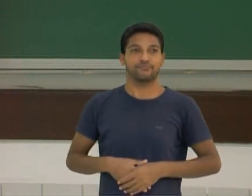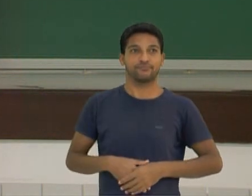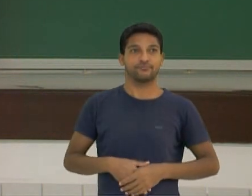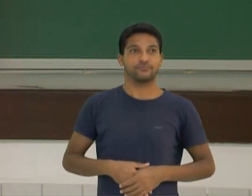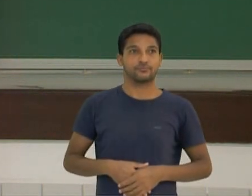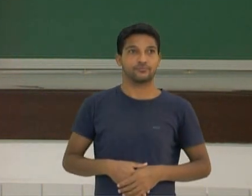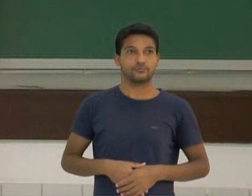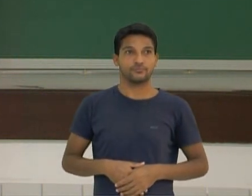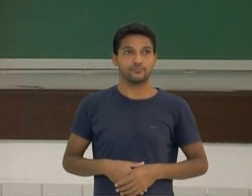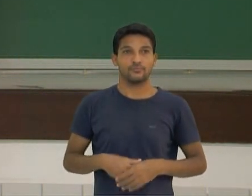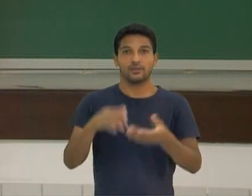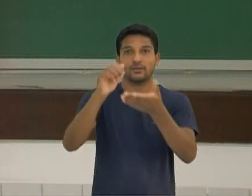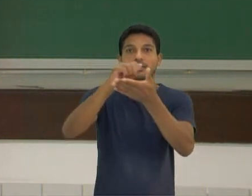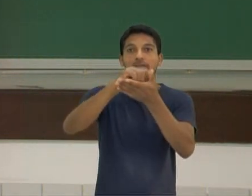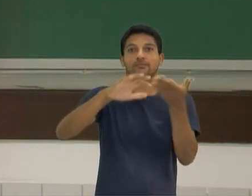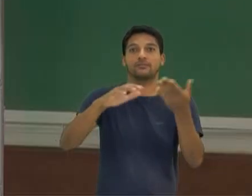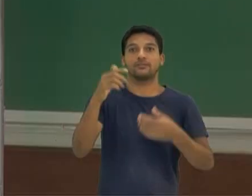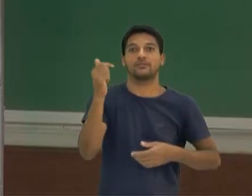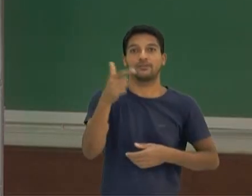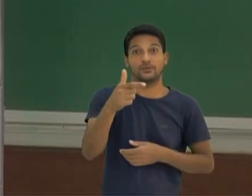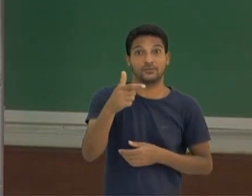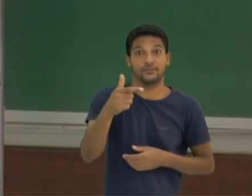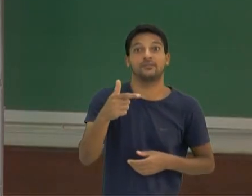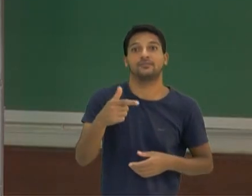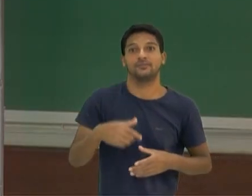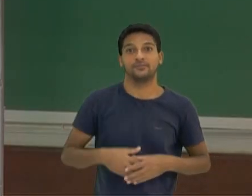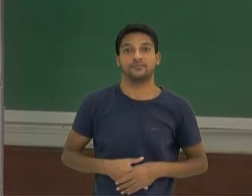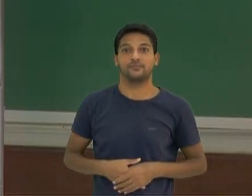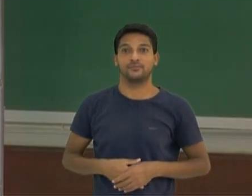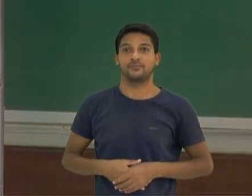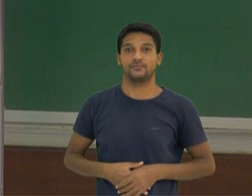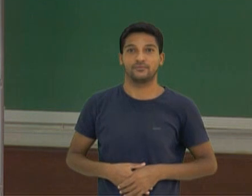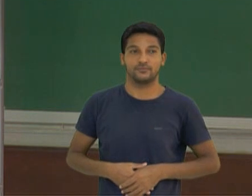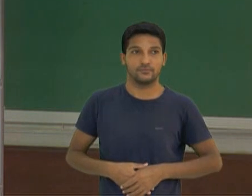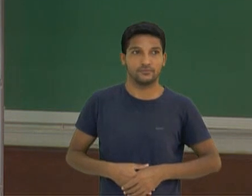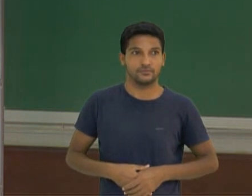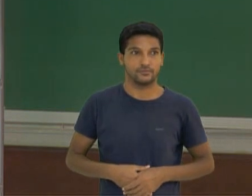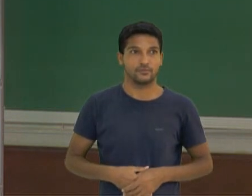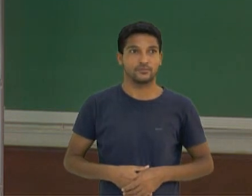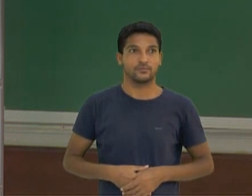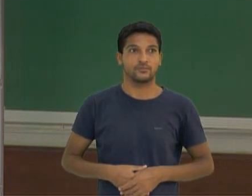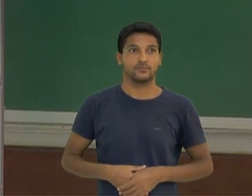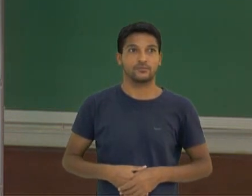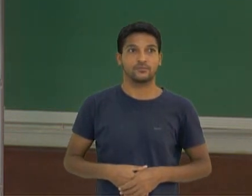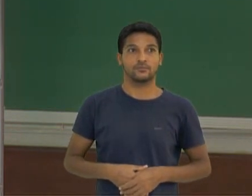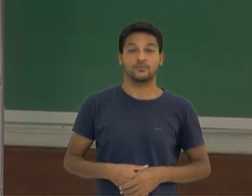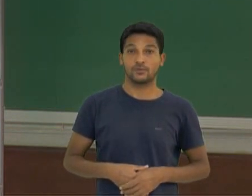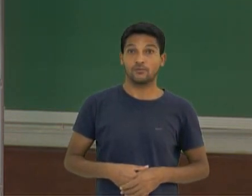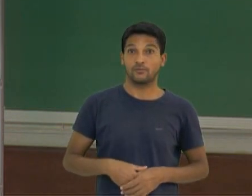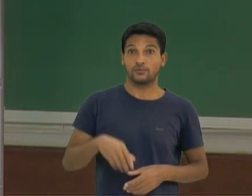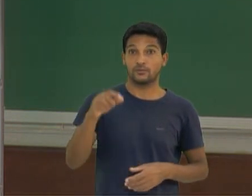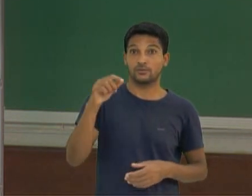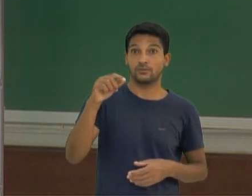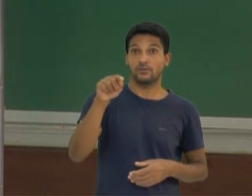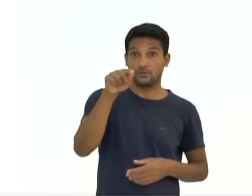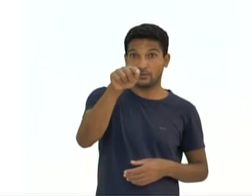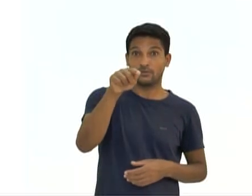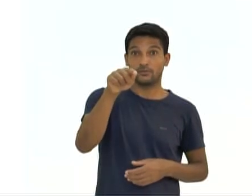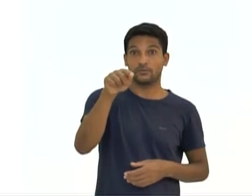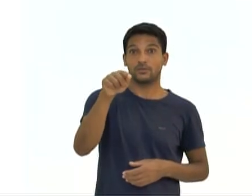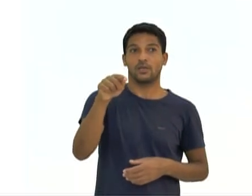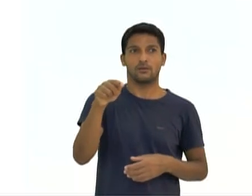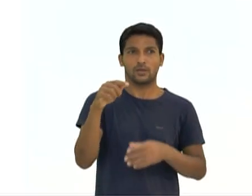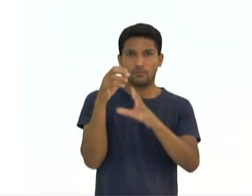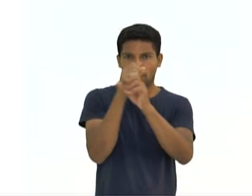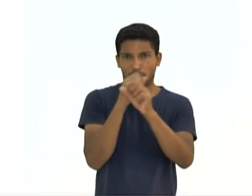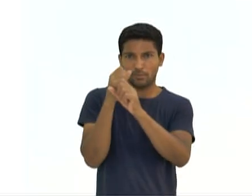beleza? Então vamos lá, galera. Segundo exercício na tela para vocês, ó, para você calcular a densidade,